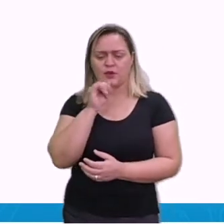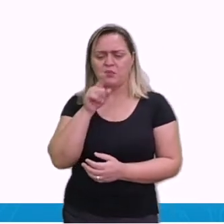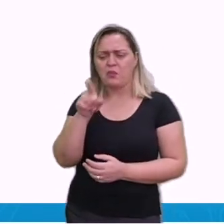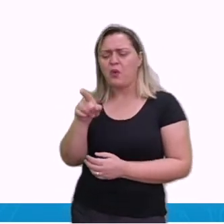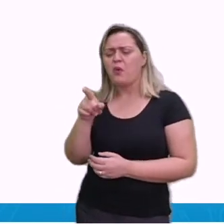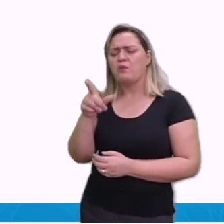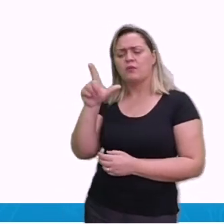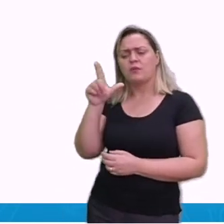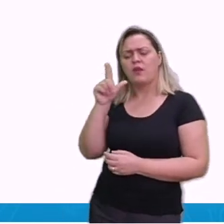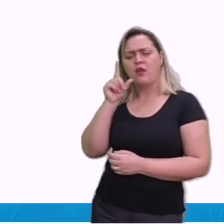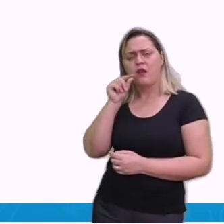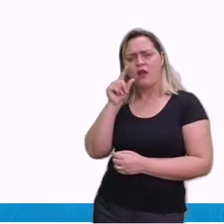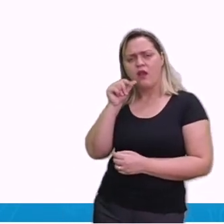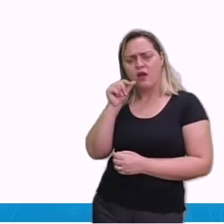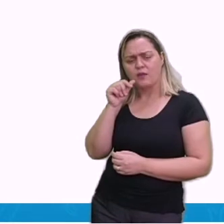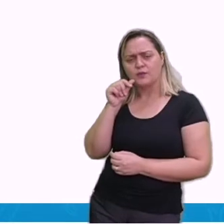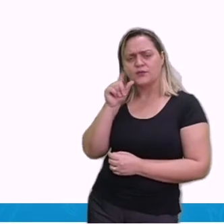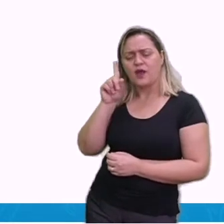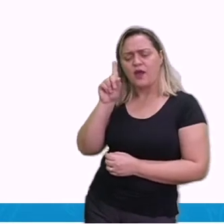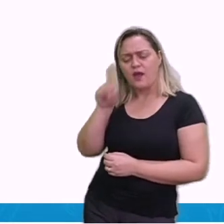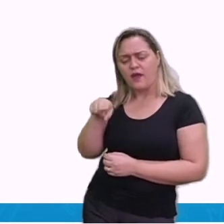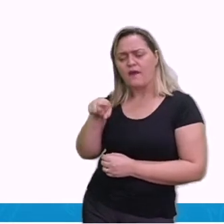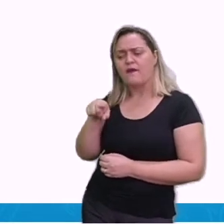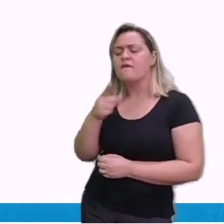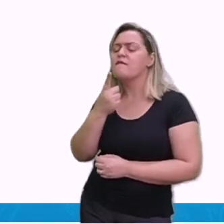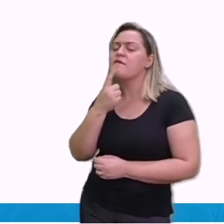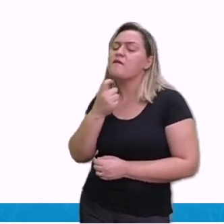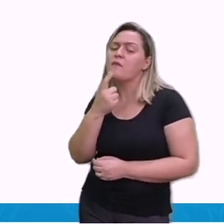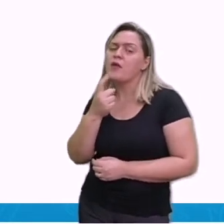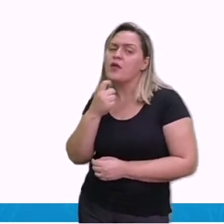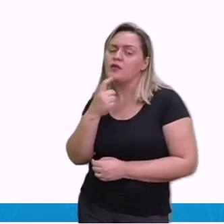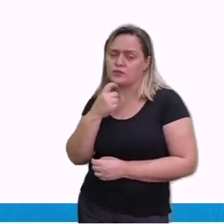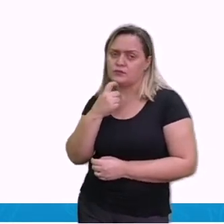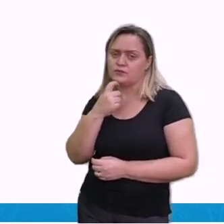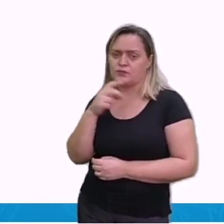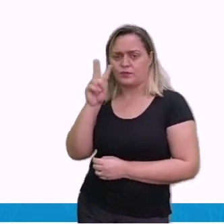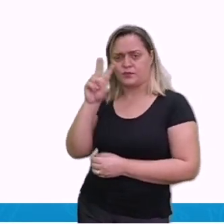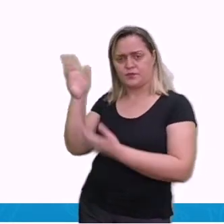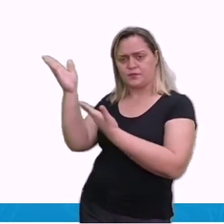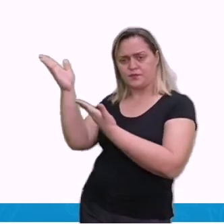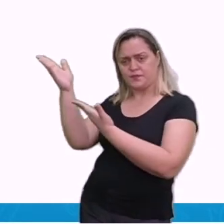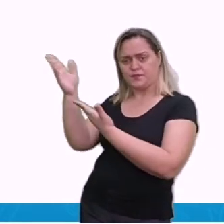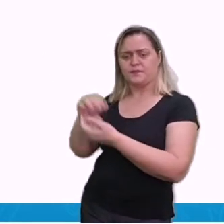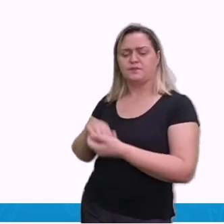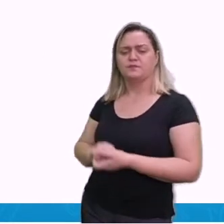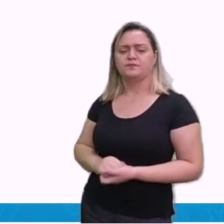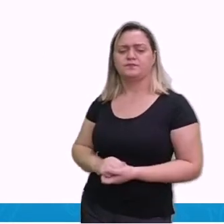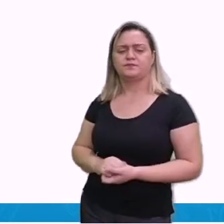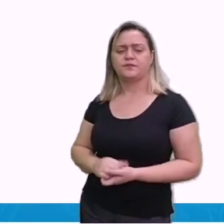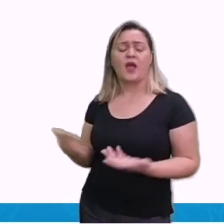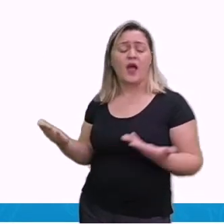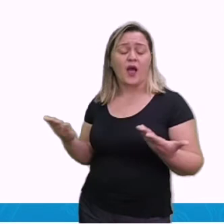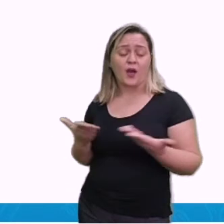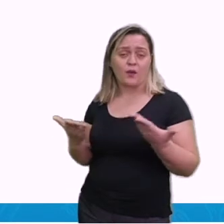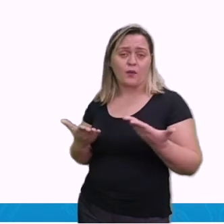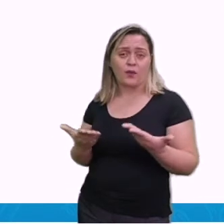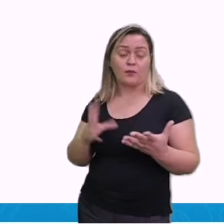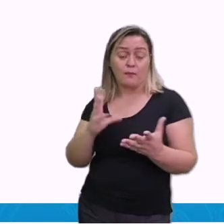alguns lápis, eu vou usar a mesma palavra, lápis e lápis. Então, também é uma dica. Vamos fazer uma